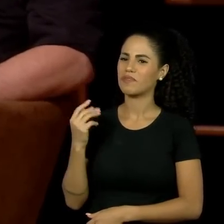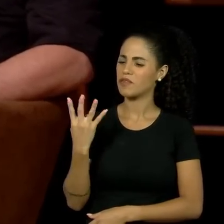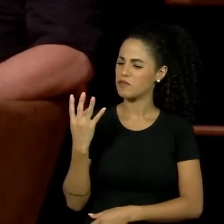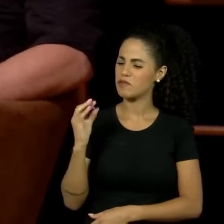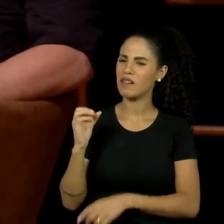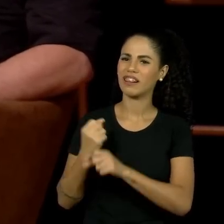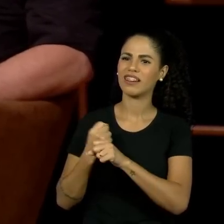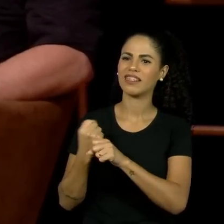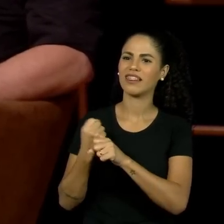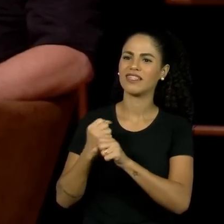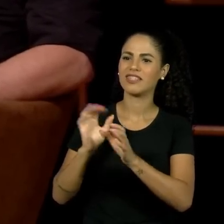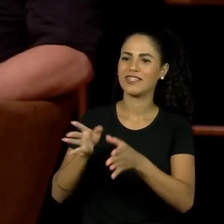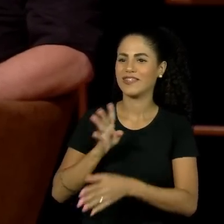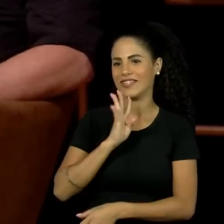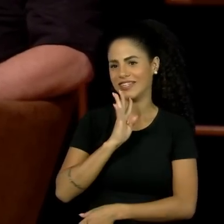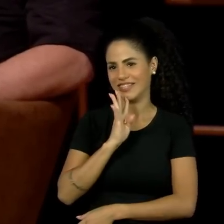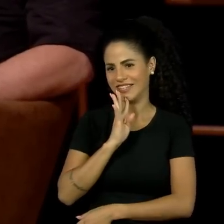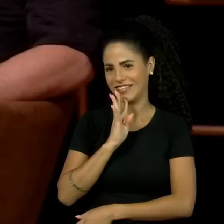anos.